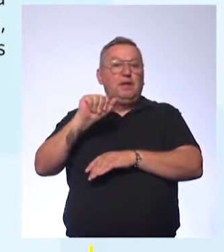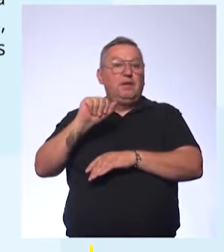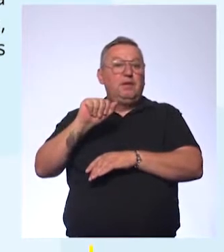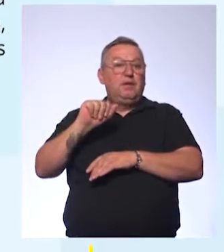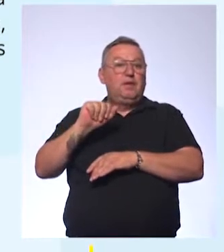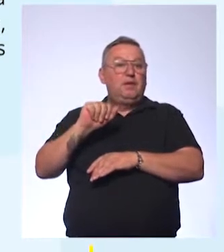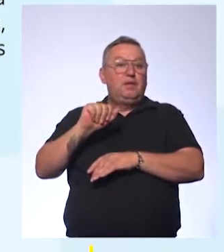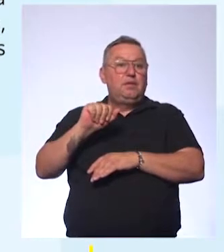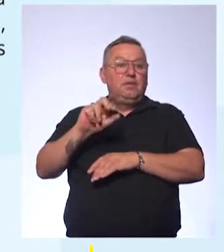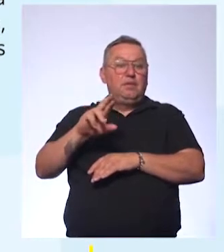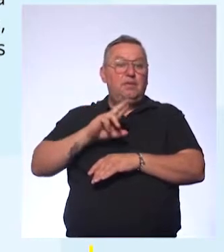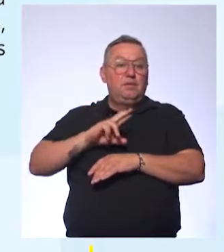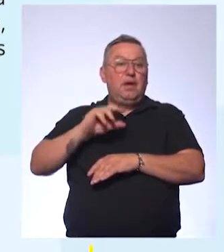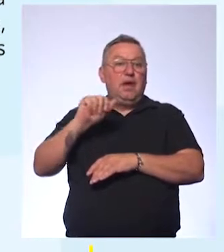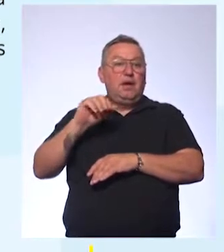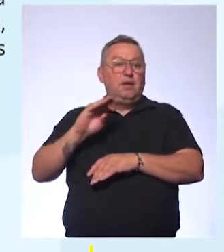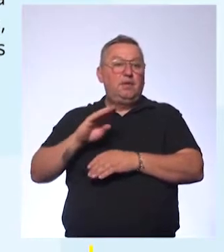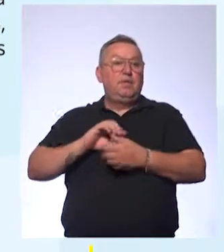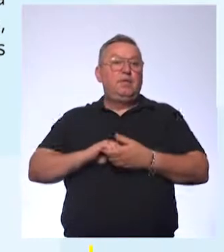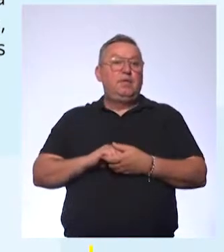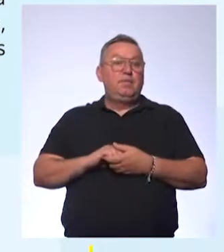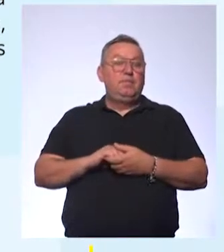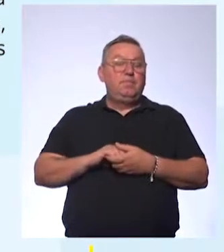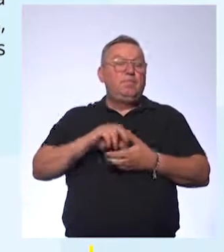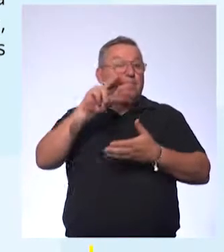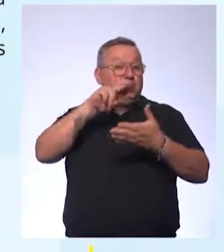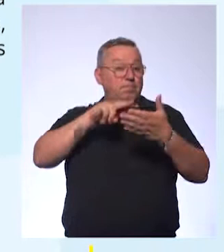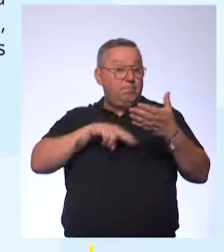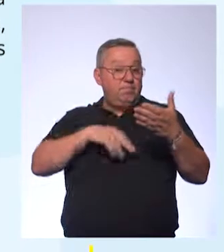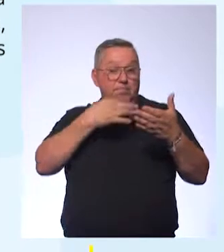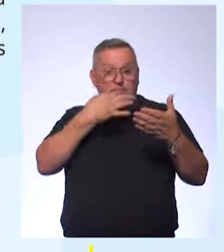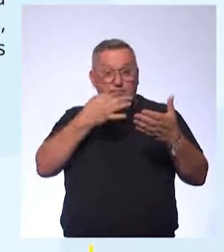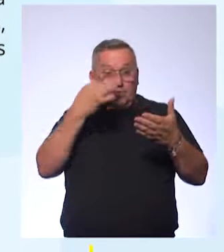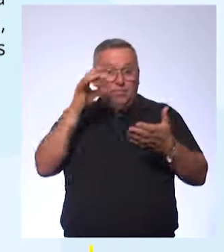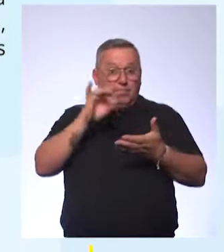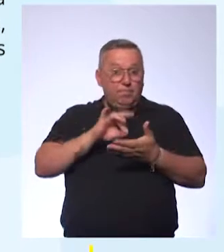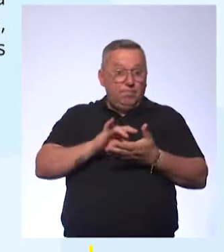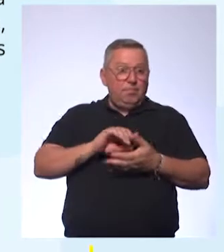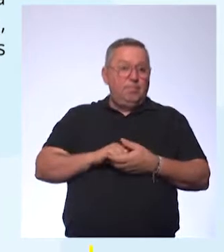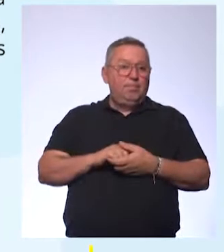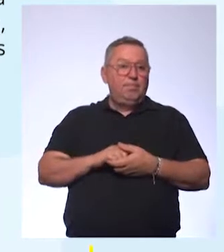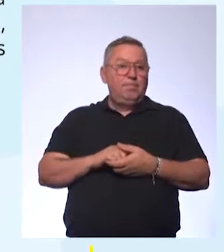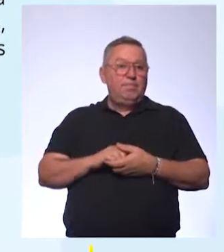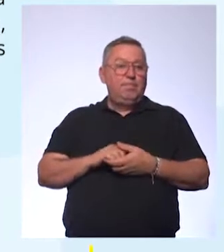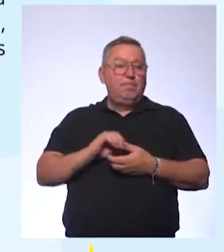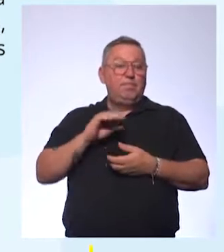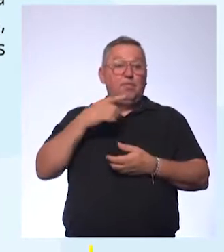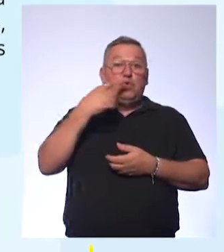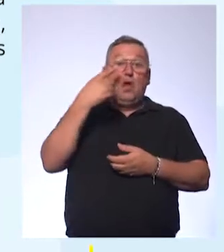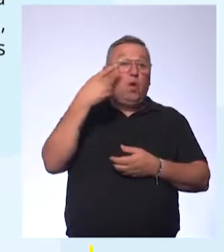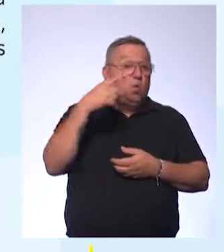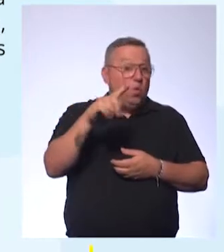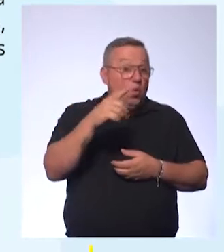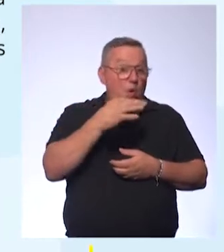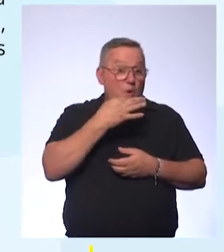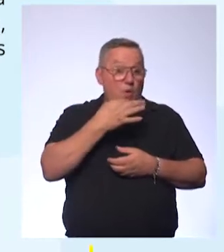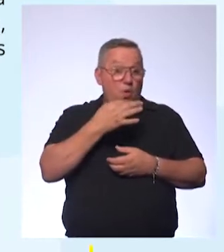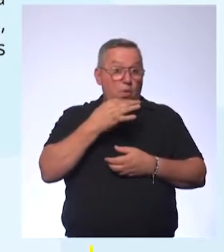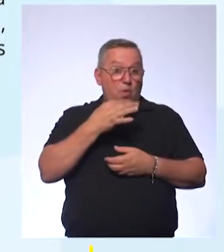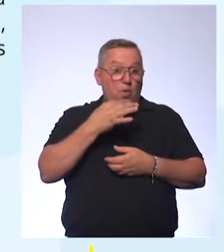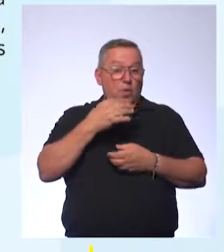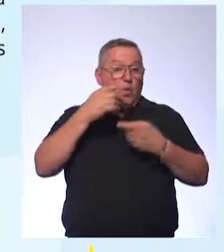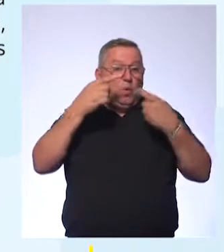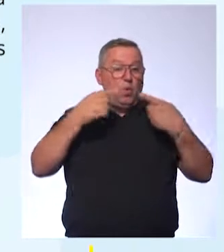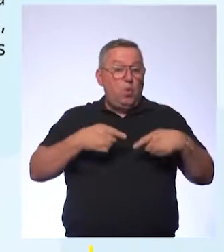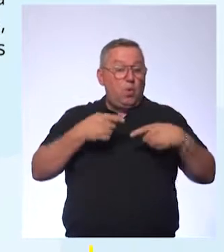Respondam aí a e a B. A. O texto lido apresenta fatos ou opiniões? E a B, agora, na sua opinião, o